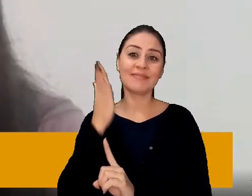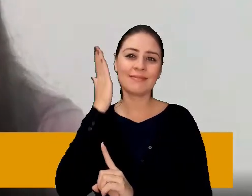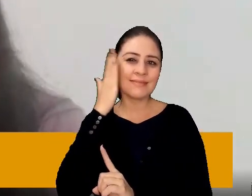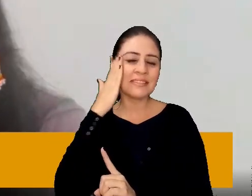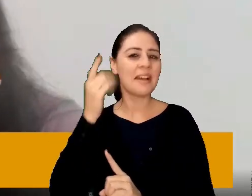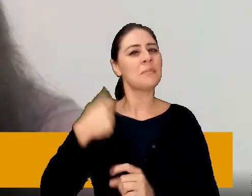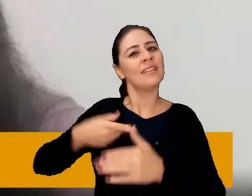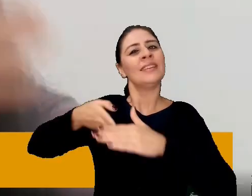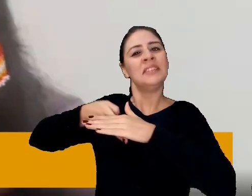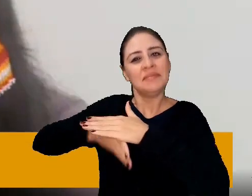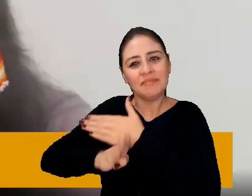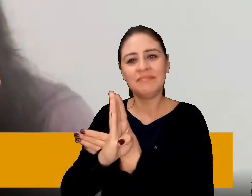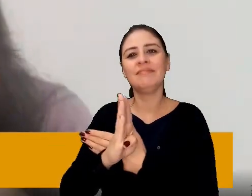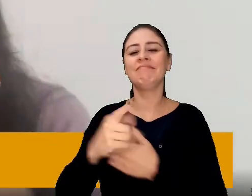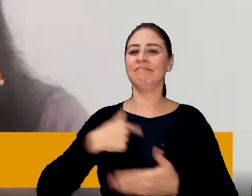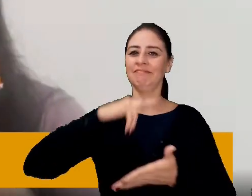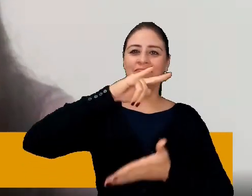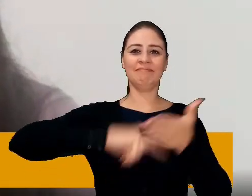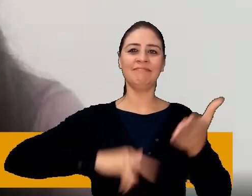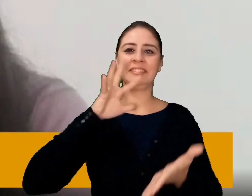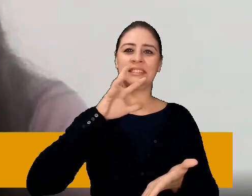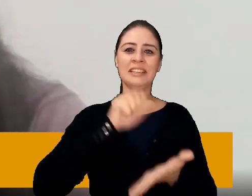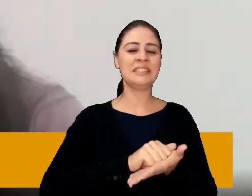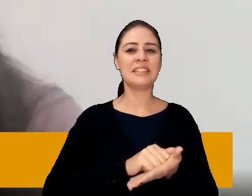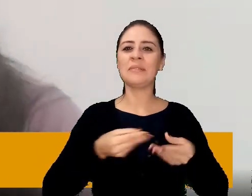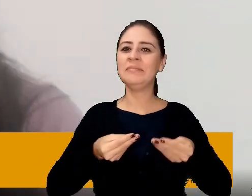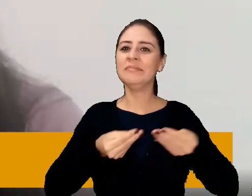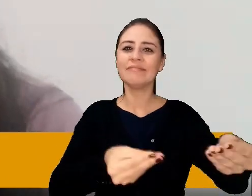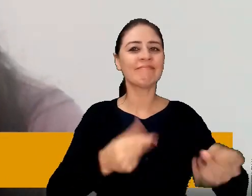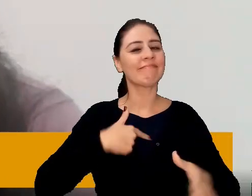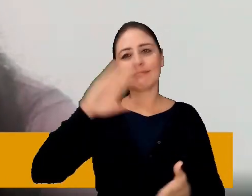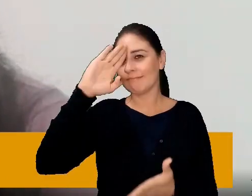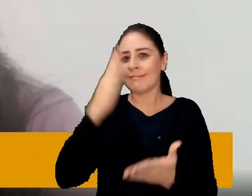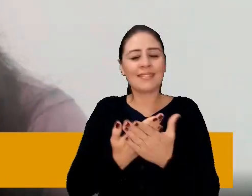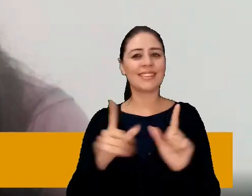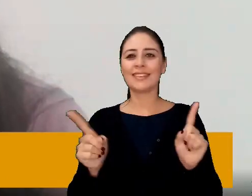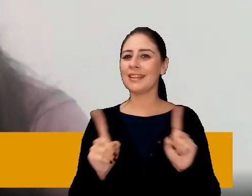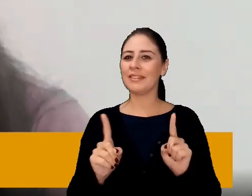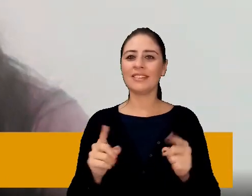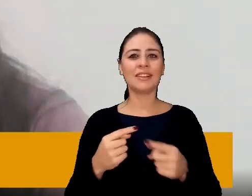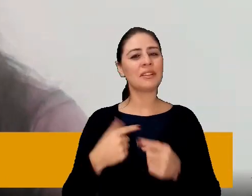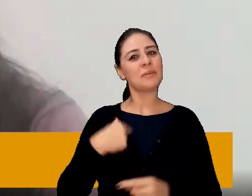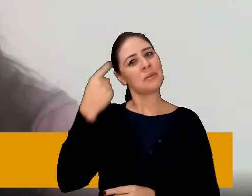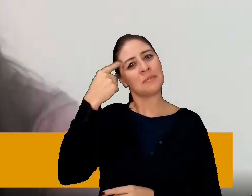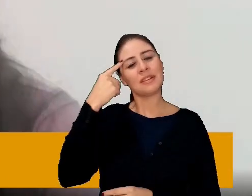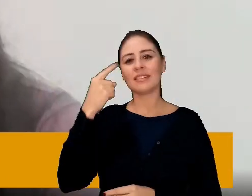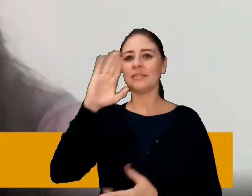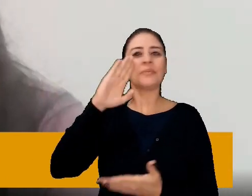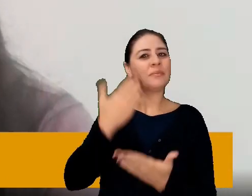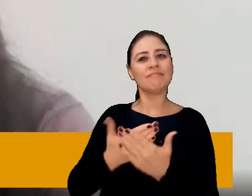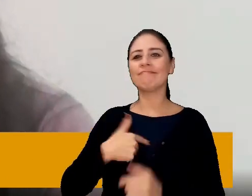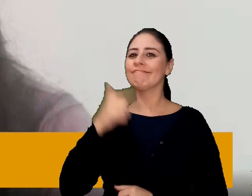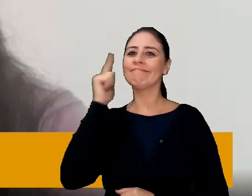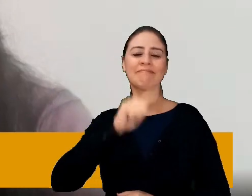quando eu entrei lá, com a minha inscrição acadêmica mesmo, eu não estava acreditando, sabe? Eu falei assim, gente, eu não acredito que eu consegui,